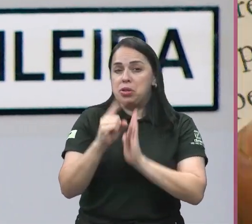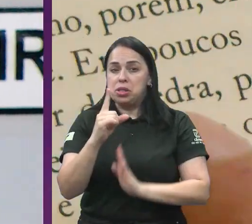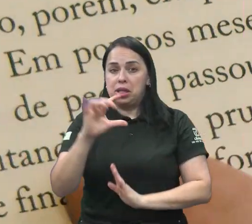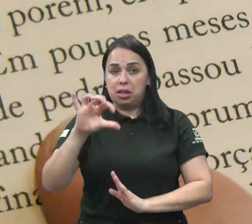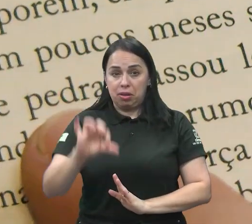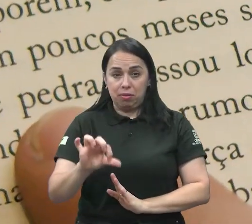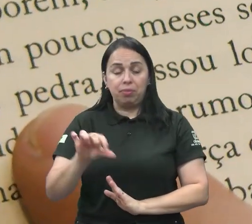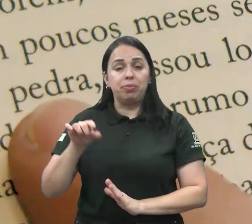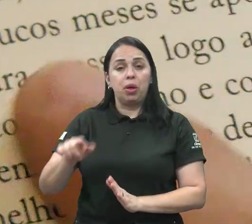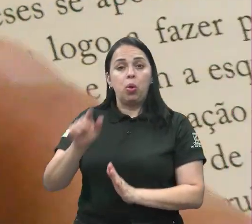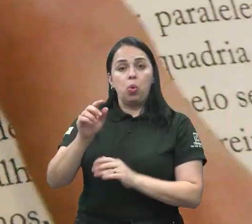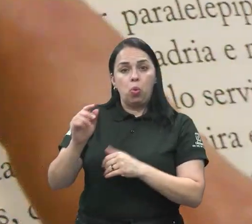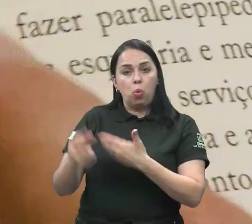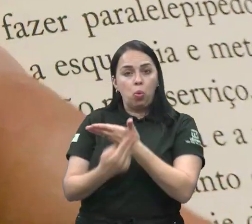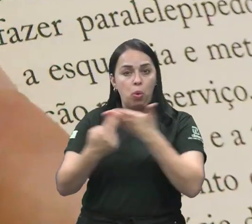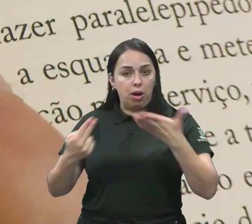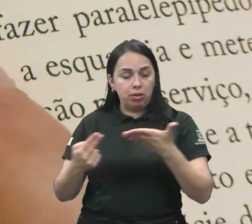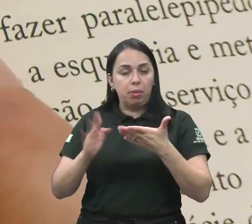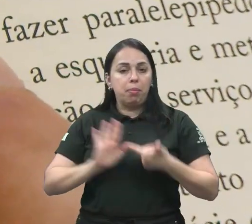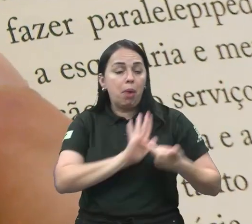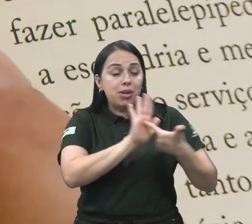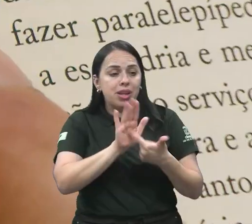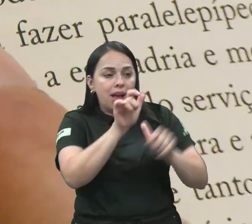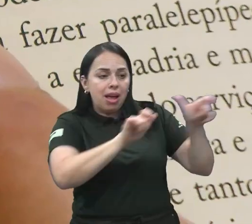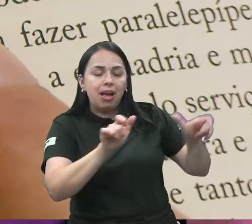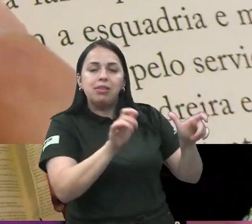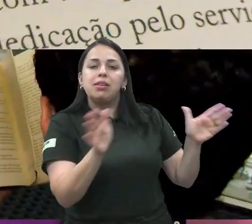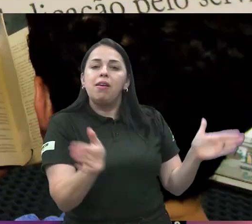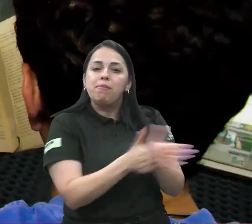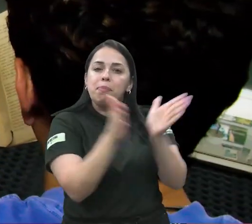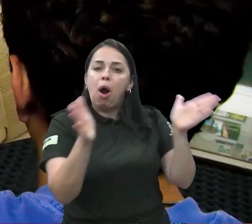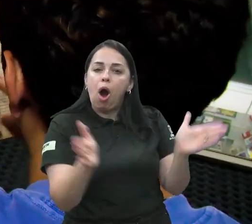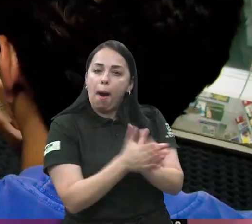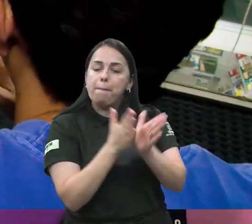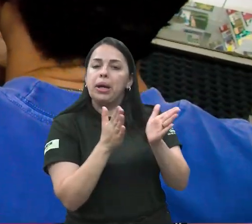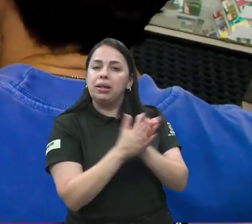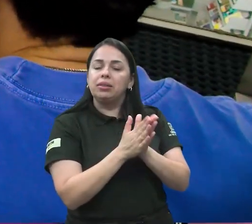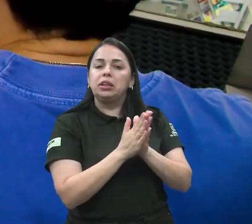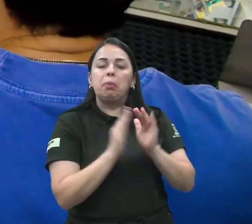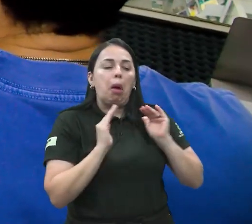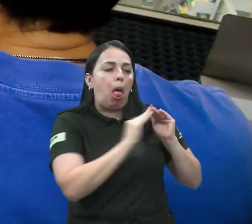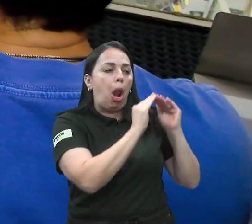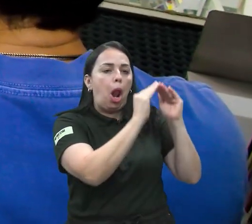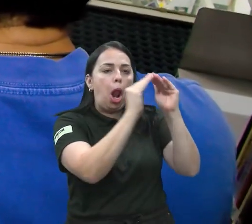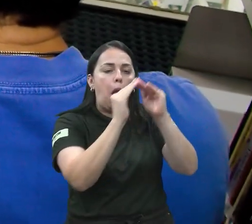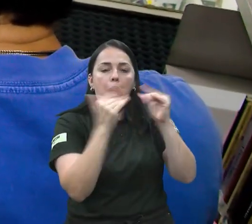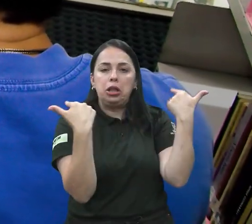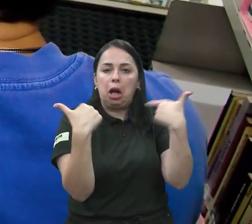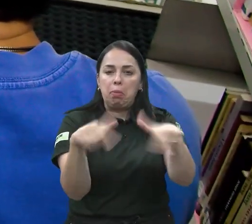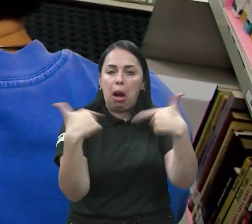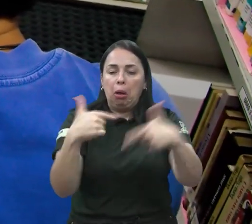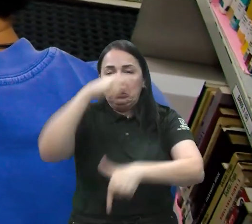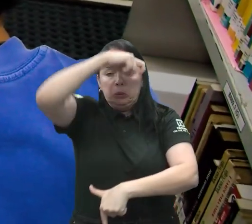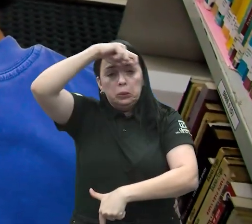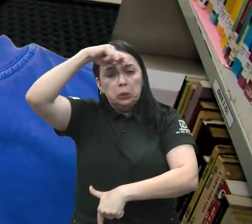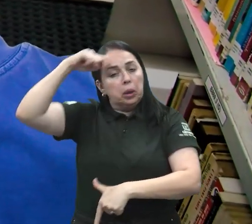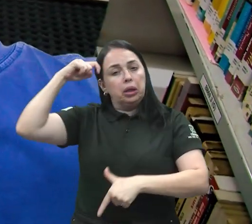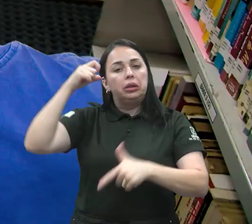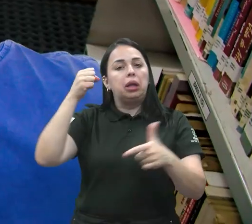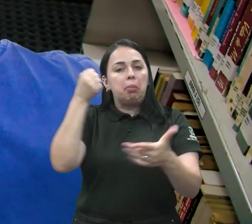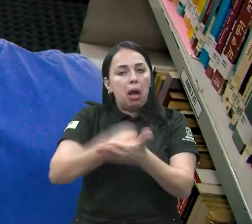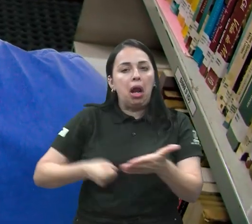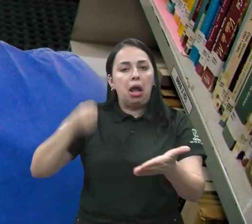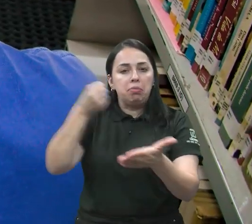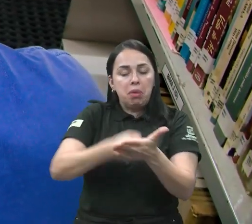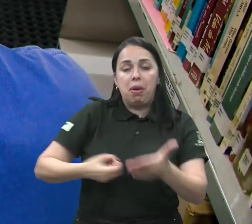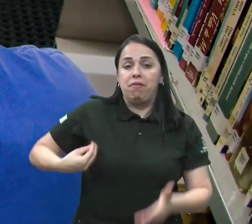XIX. Aloysio Azevedo apresenta a vida das pessoas pobres que moravam amontoadas, trabalhavam muito e lutavam